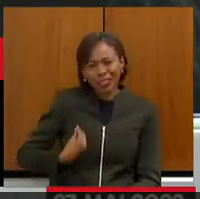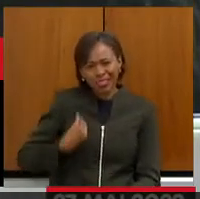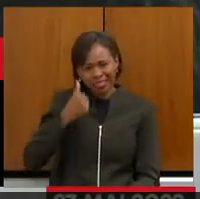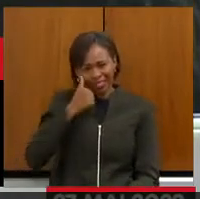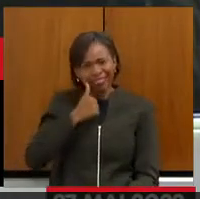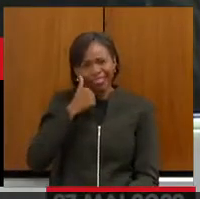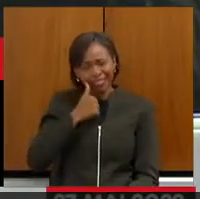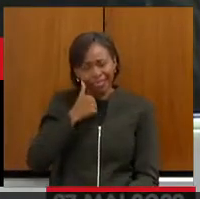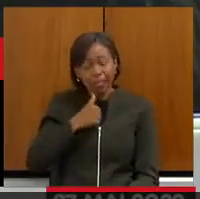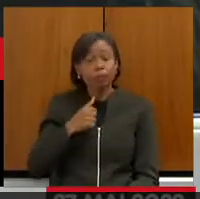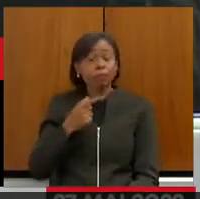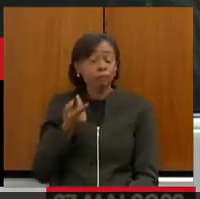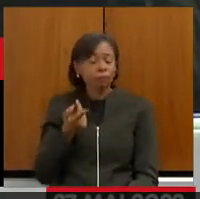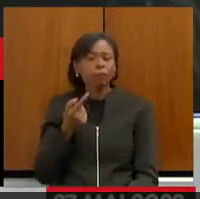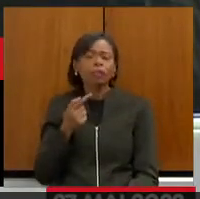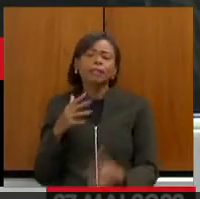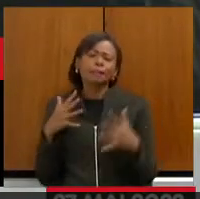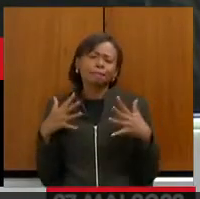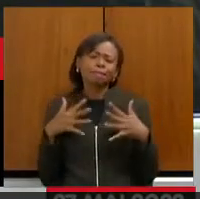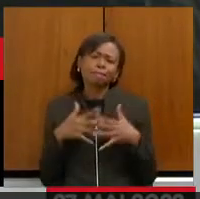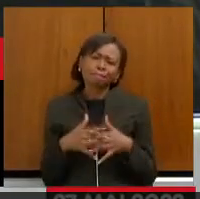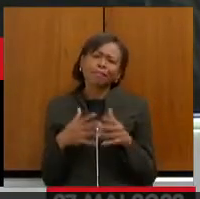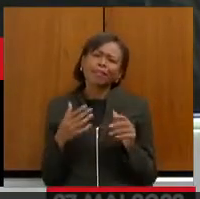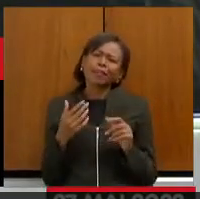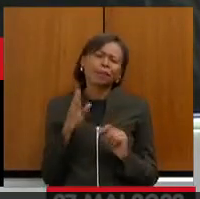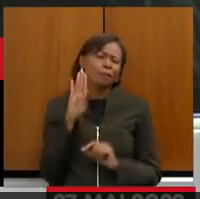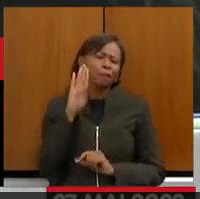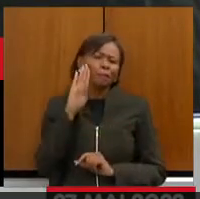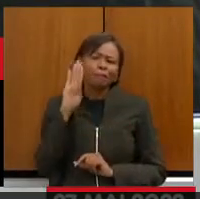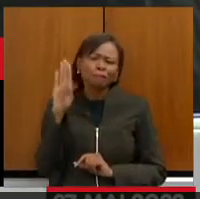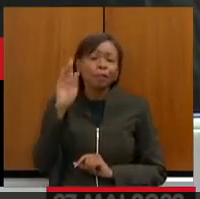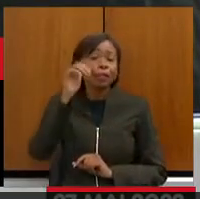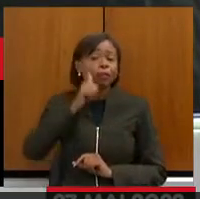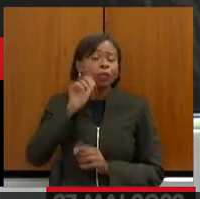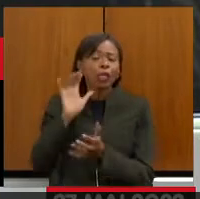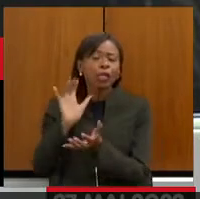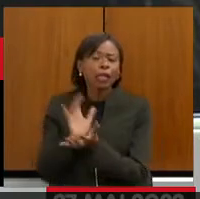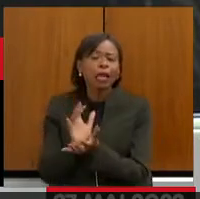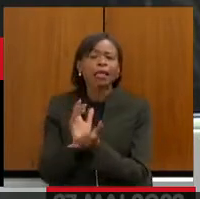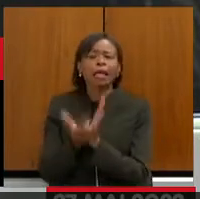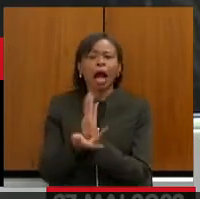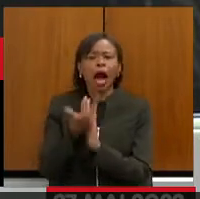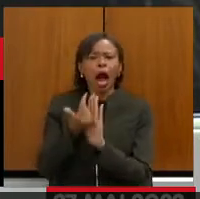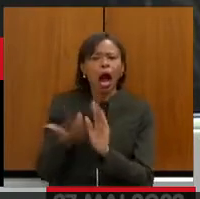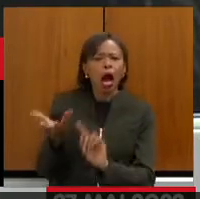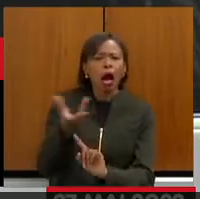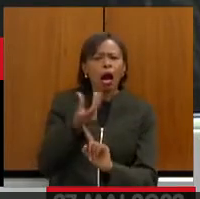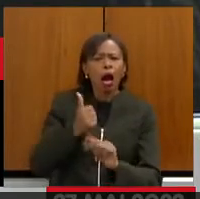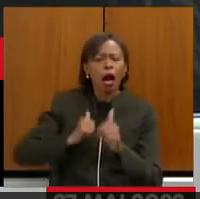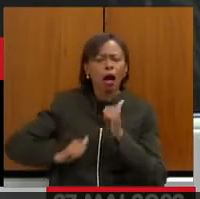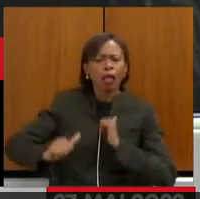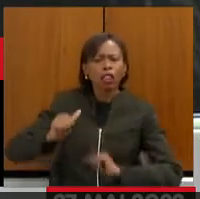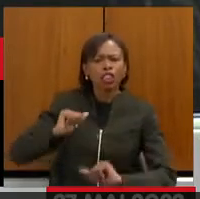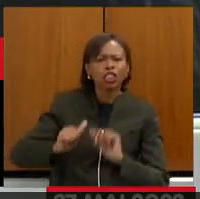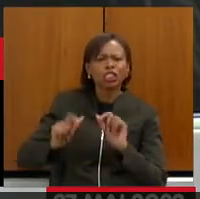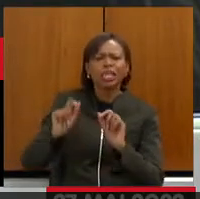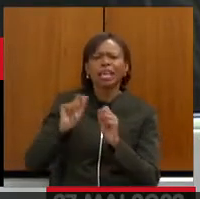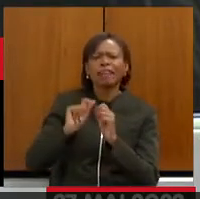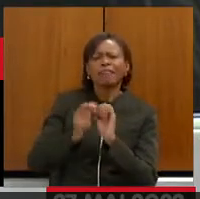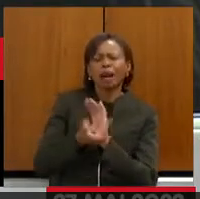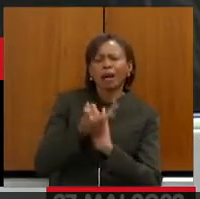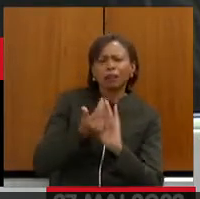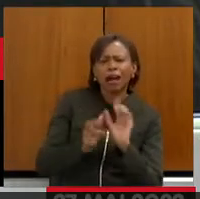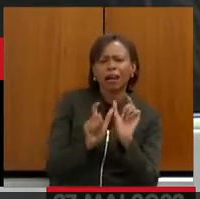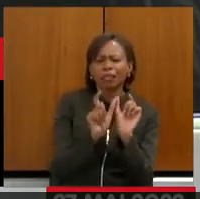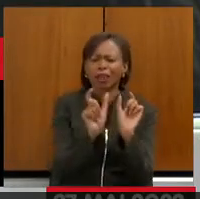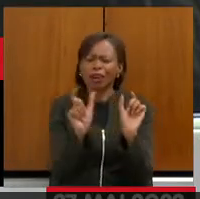essa luta É principalmente das mulheres artistas das mulheres quadrinistas que todos os dias enfrentamos